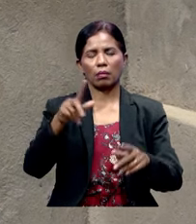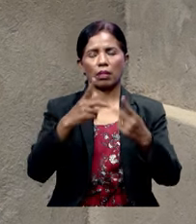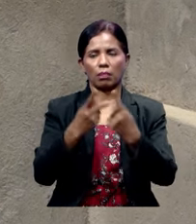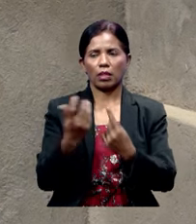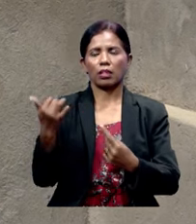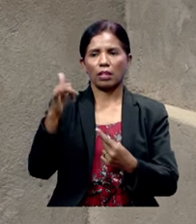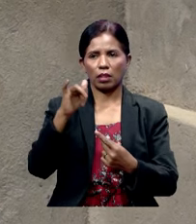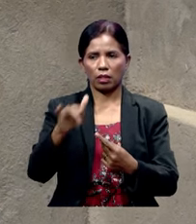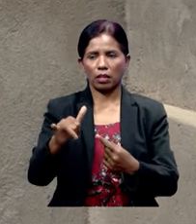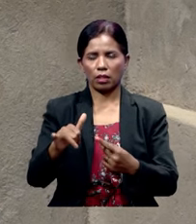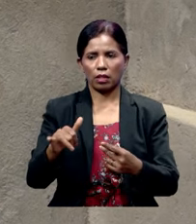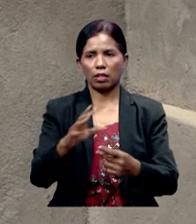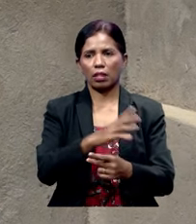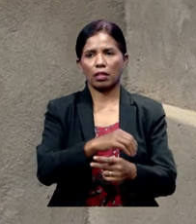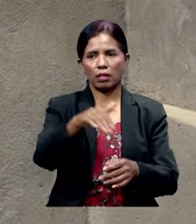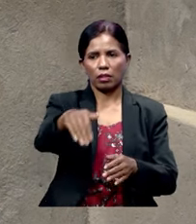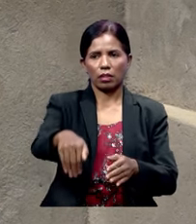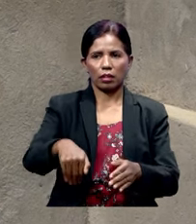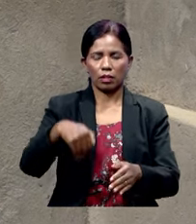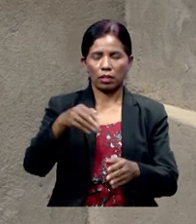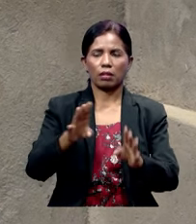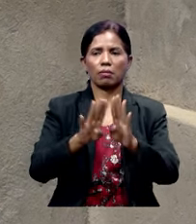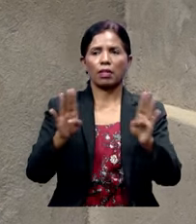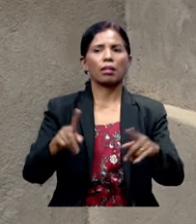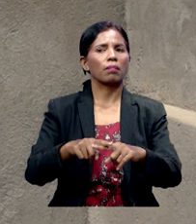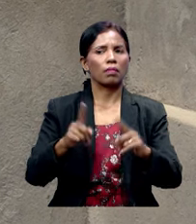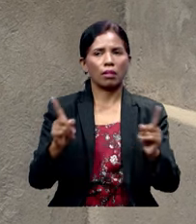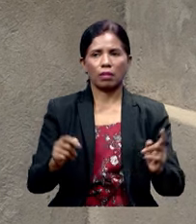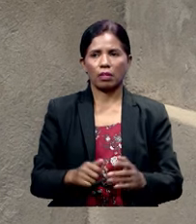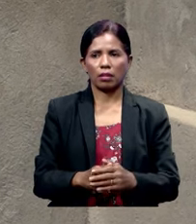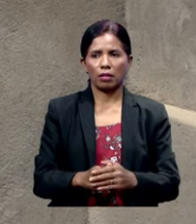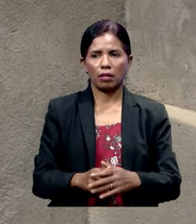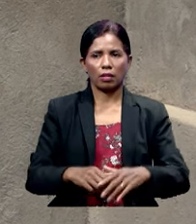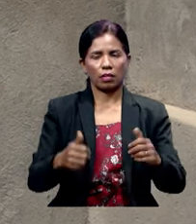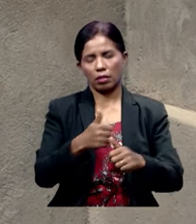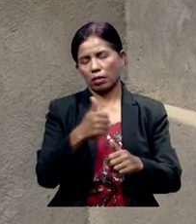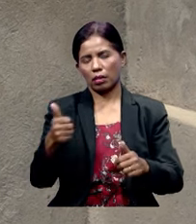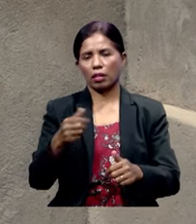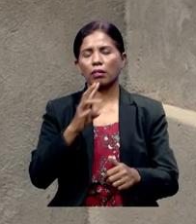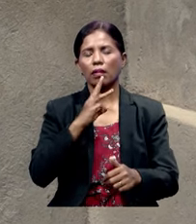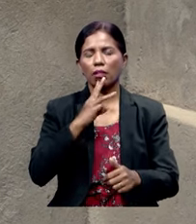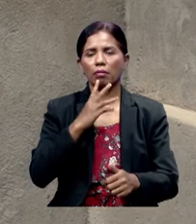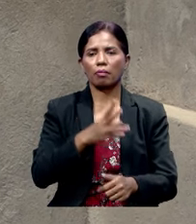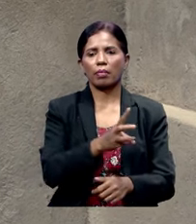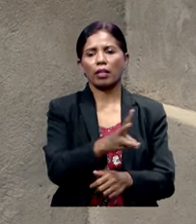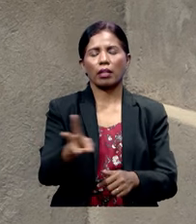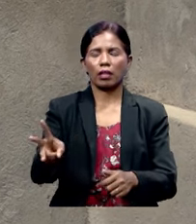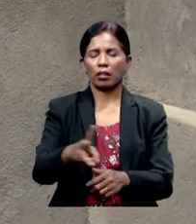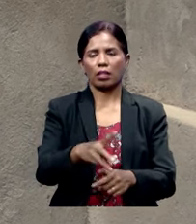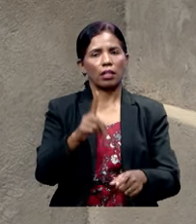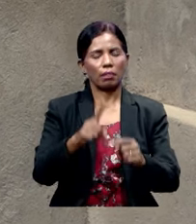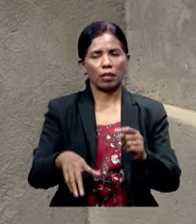para fera de trai fera de estrada taka dalan mai be meu selo ka tu rega para rai rahu la bele suar